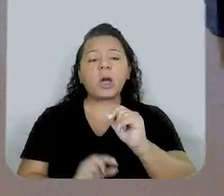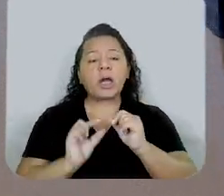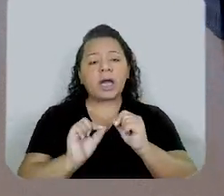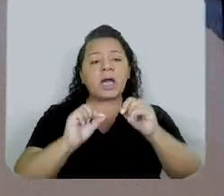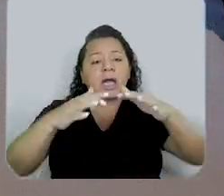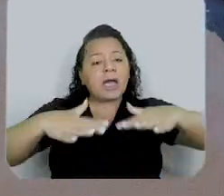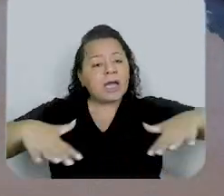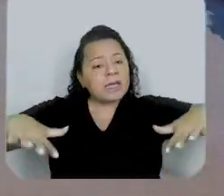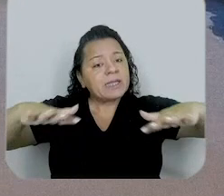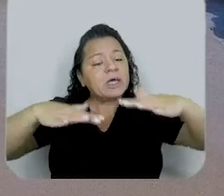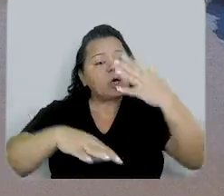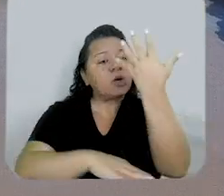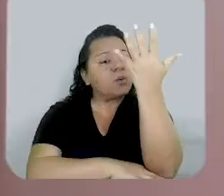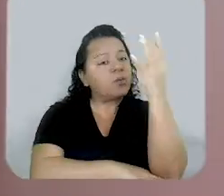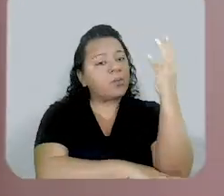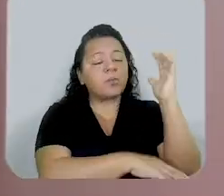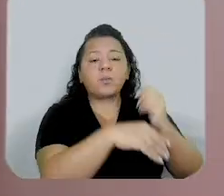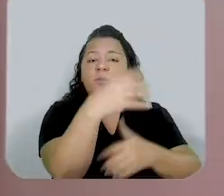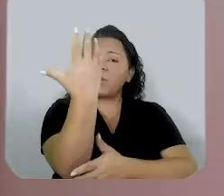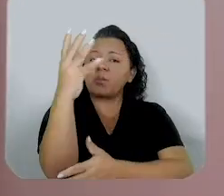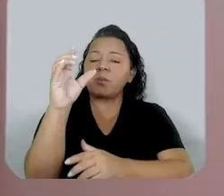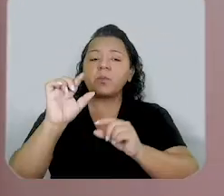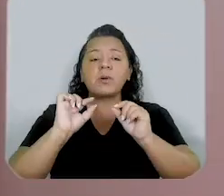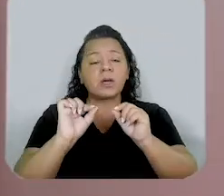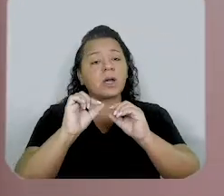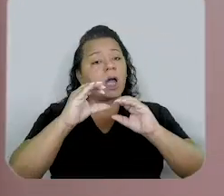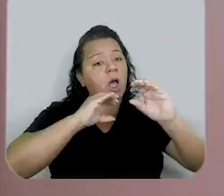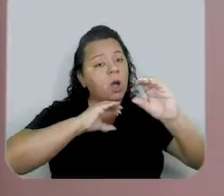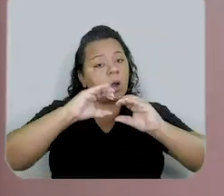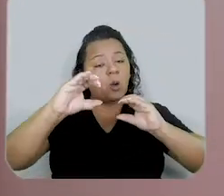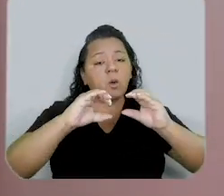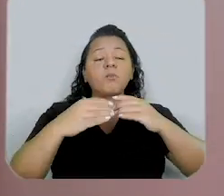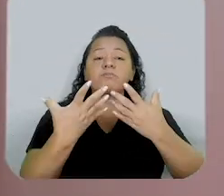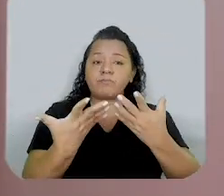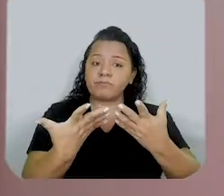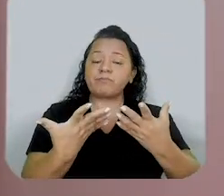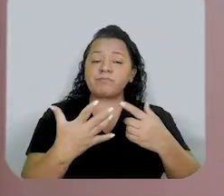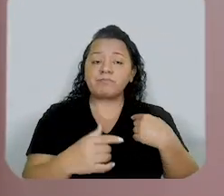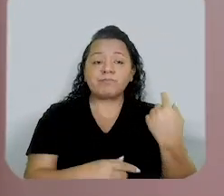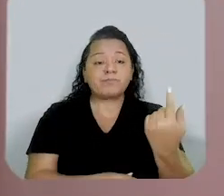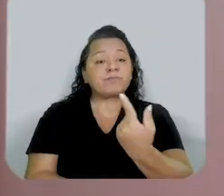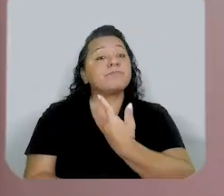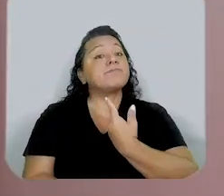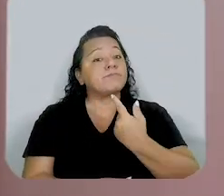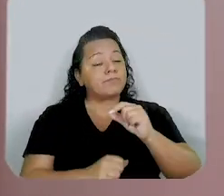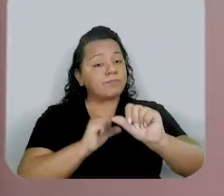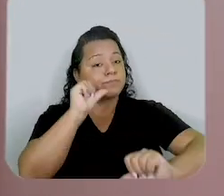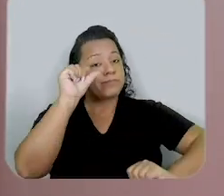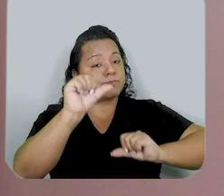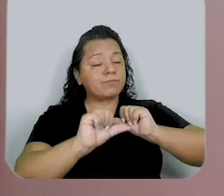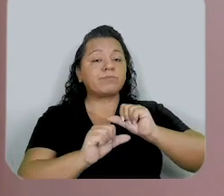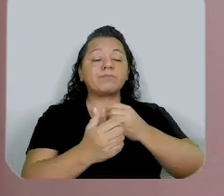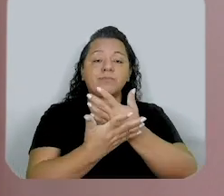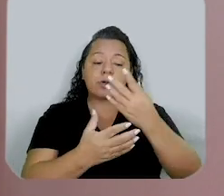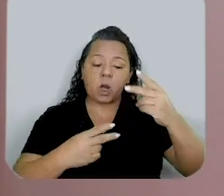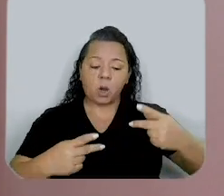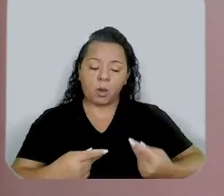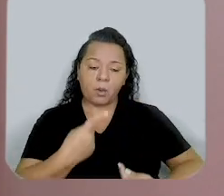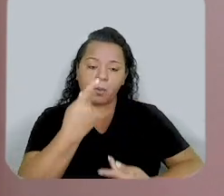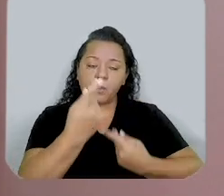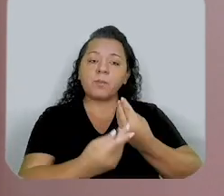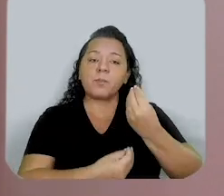reações humanas. Meu avô dizia assim, quando cachoeira muda de som,